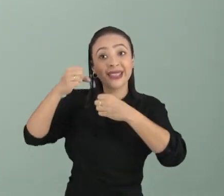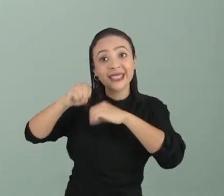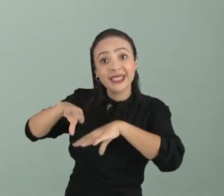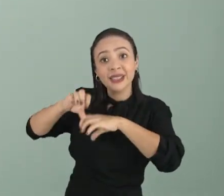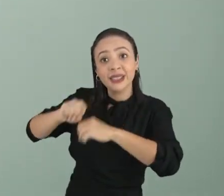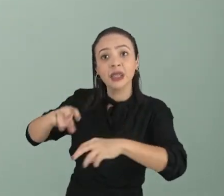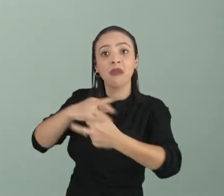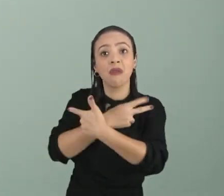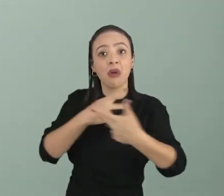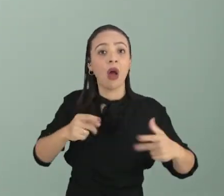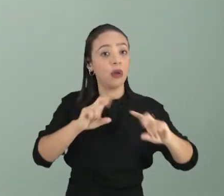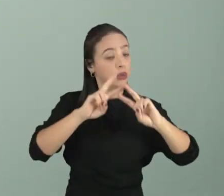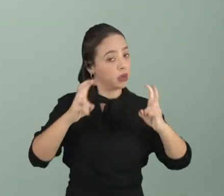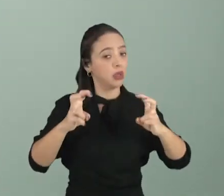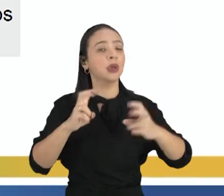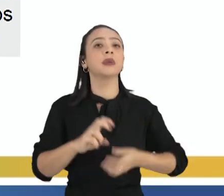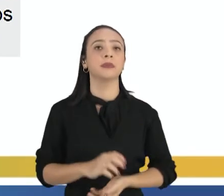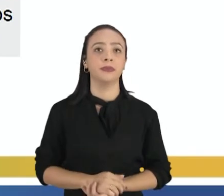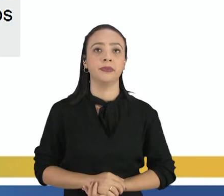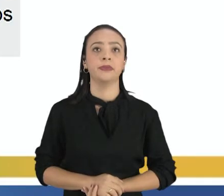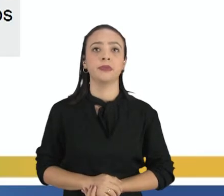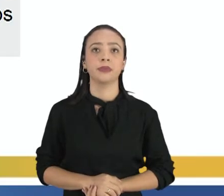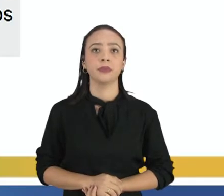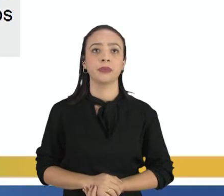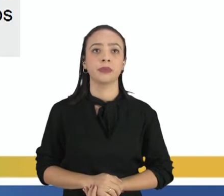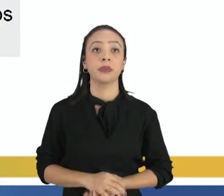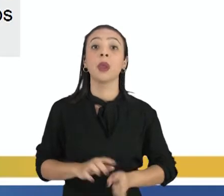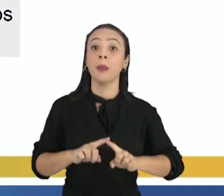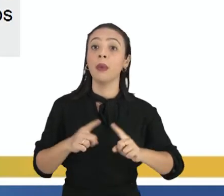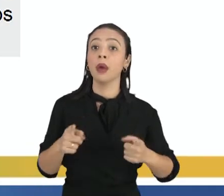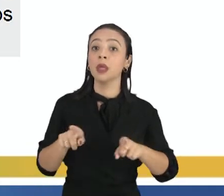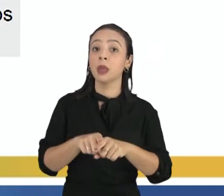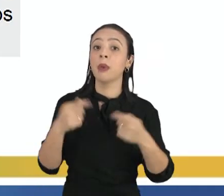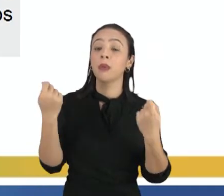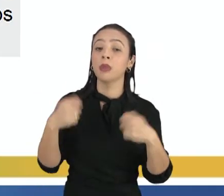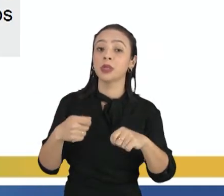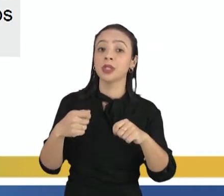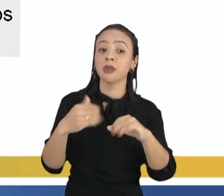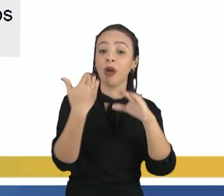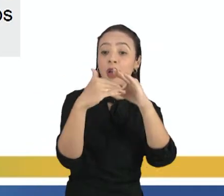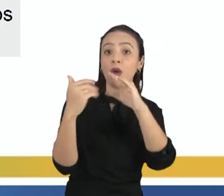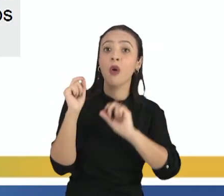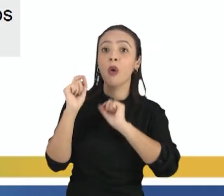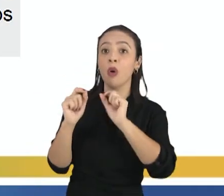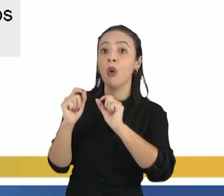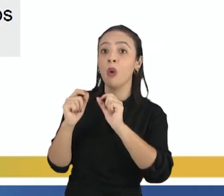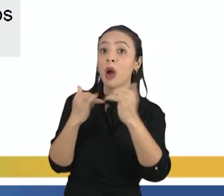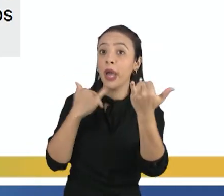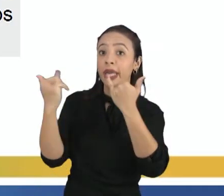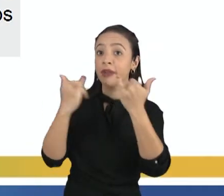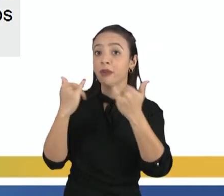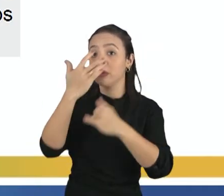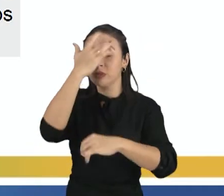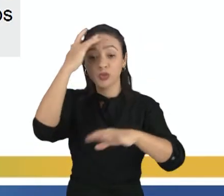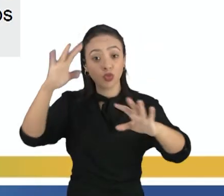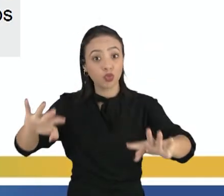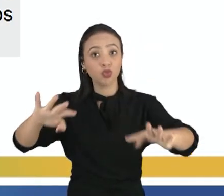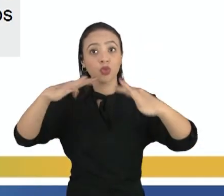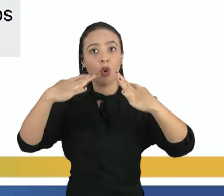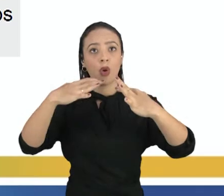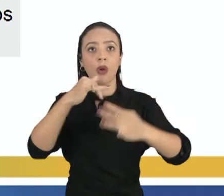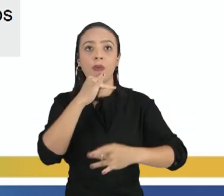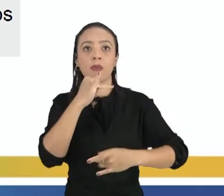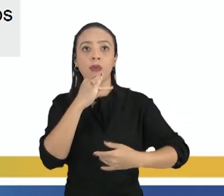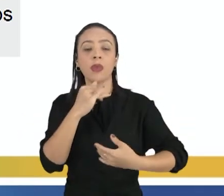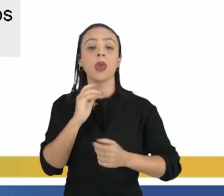pessoas sobre determinado tema. Mas podem também transmitir uma informação, um alerta à população, como